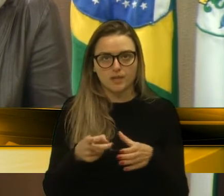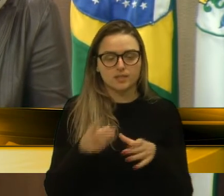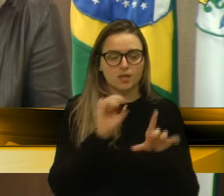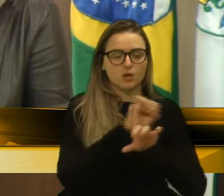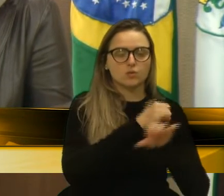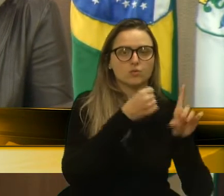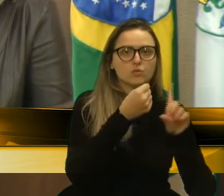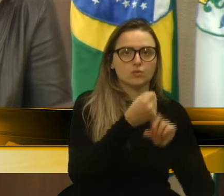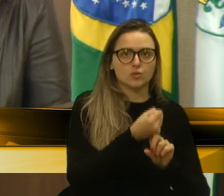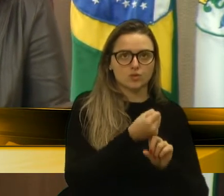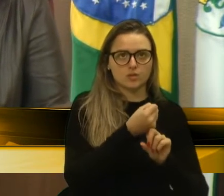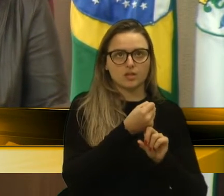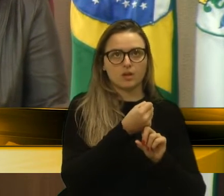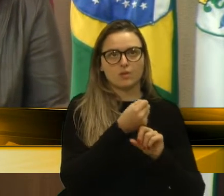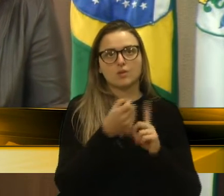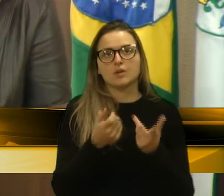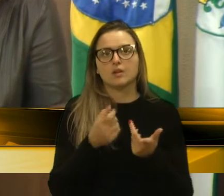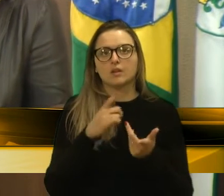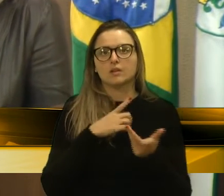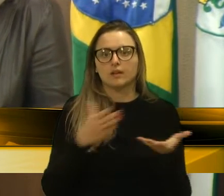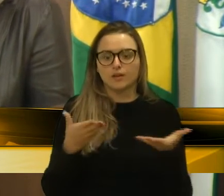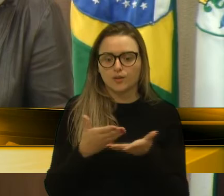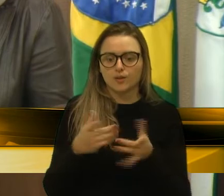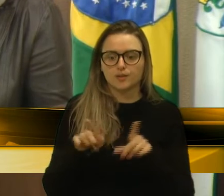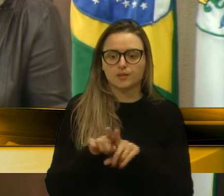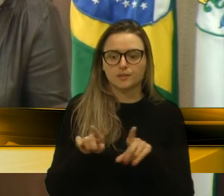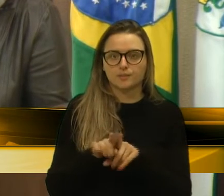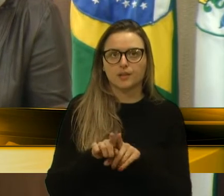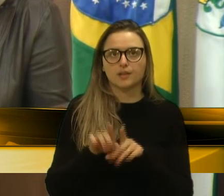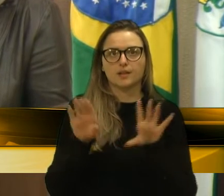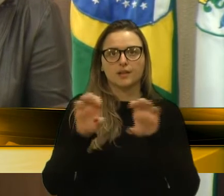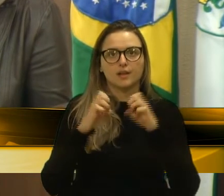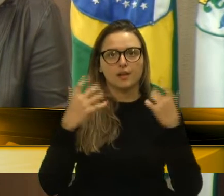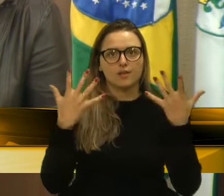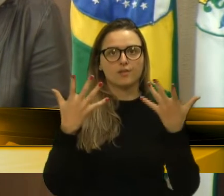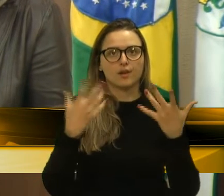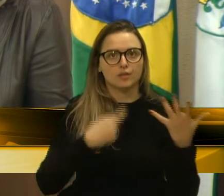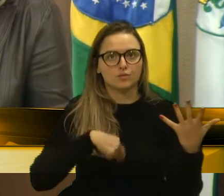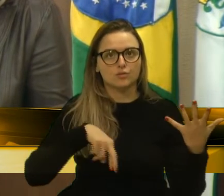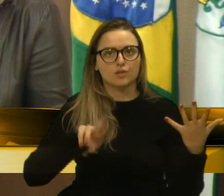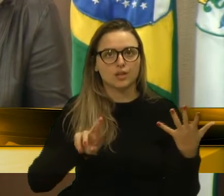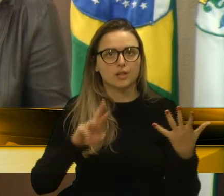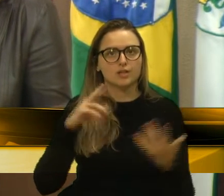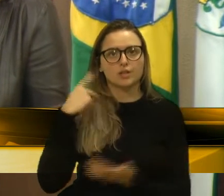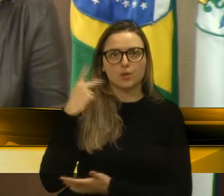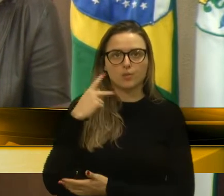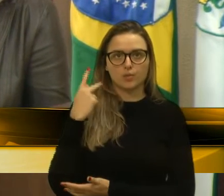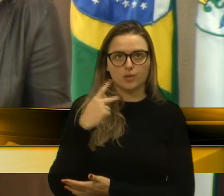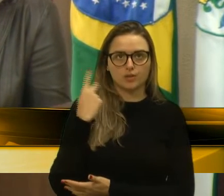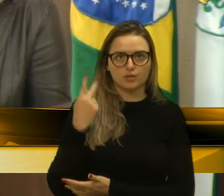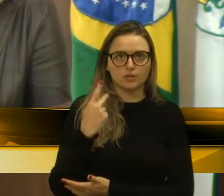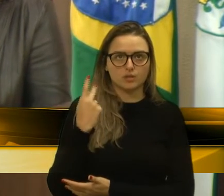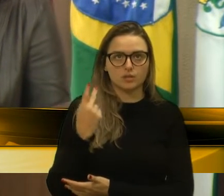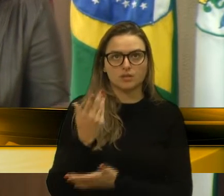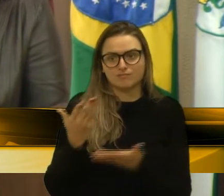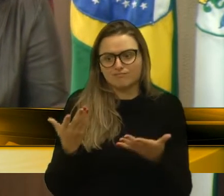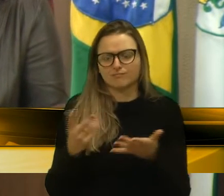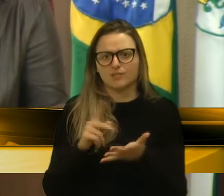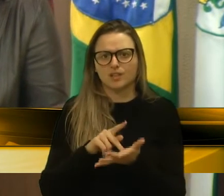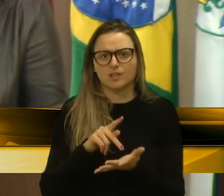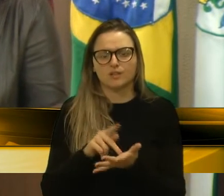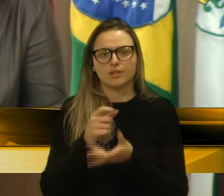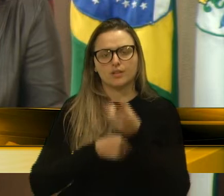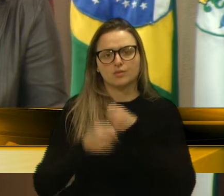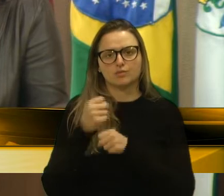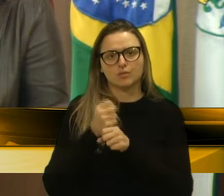Então, ele retoma a ideia de regulamentar eventos religiosos e políticos, né? Os políticos que, na verdade, no ano